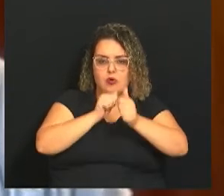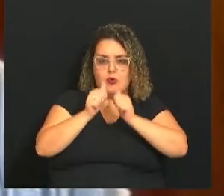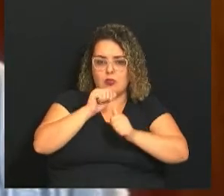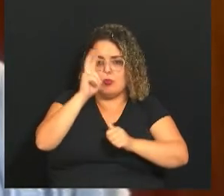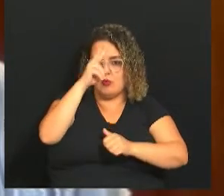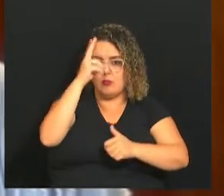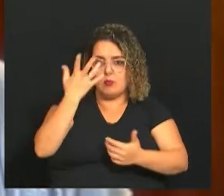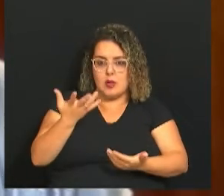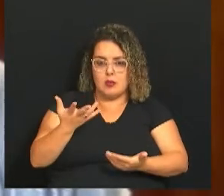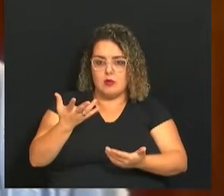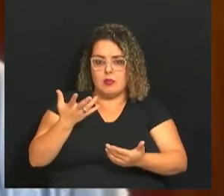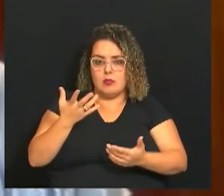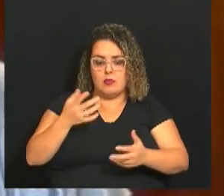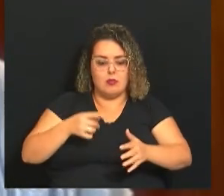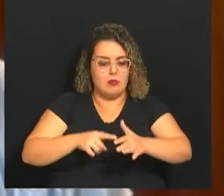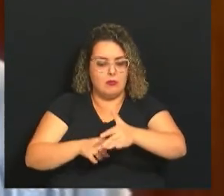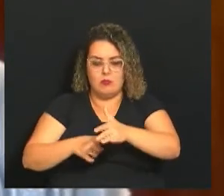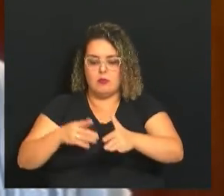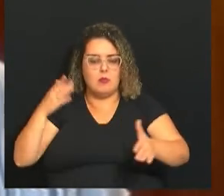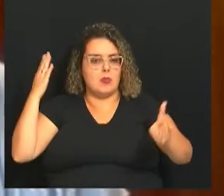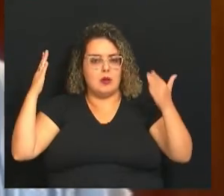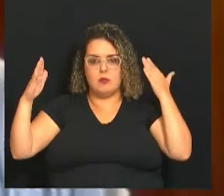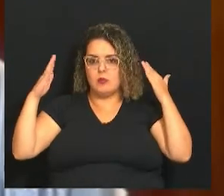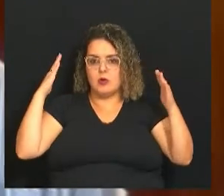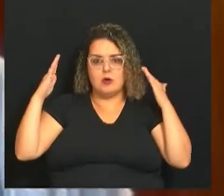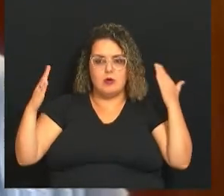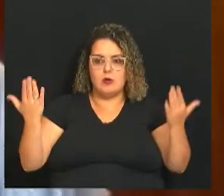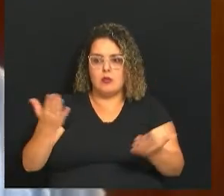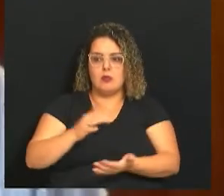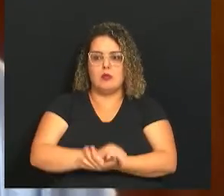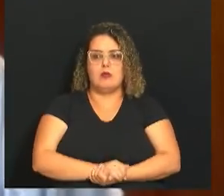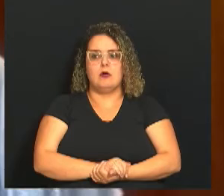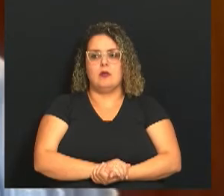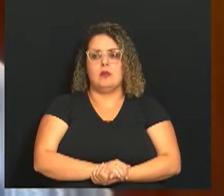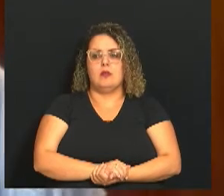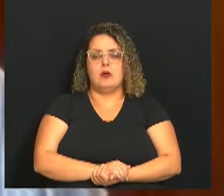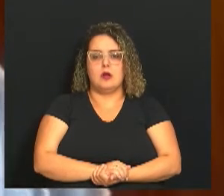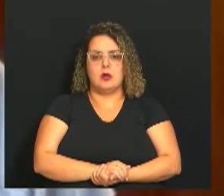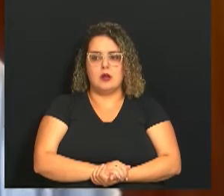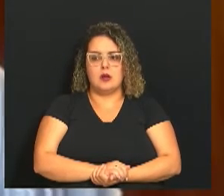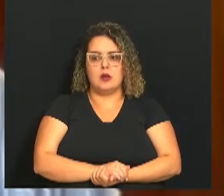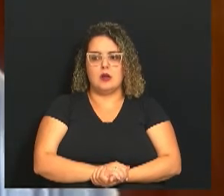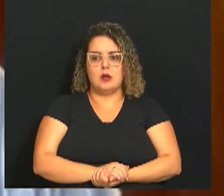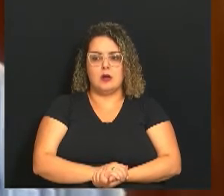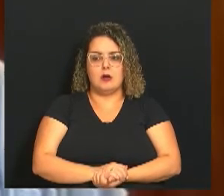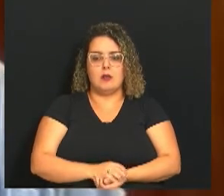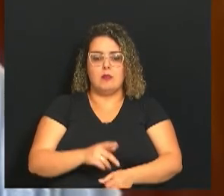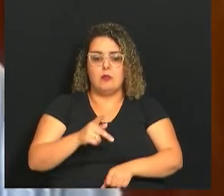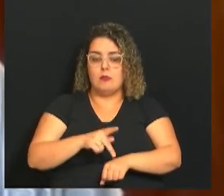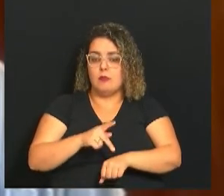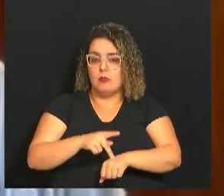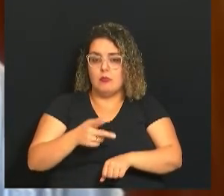tem noção, caminhões, né, mexendo com pedras, até com